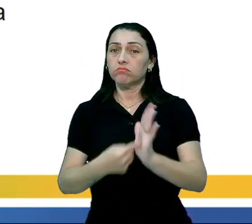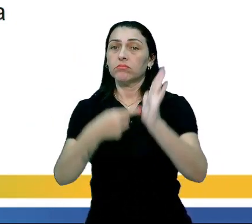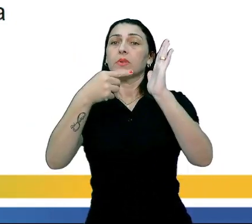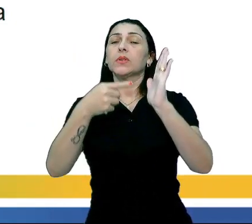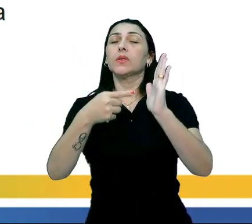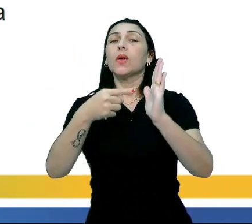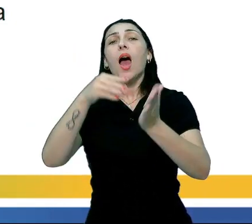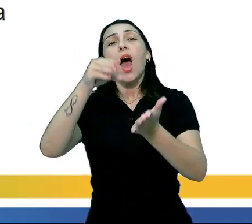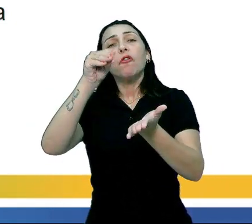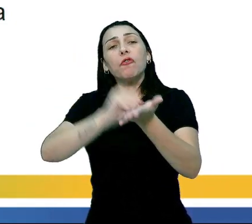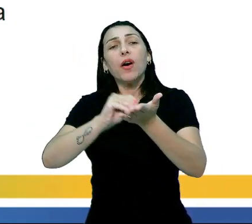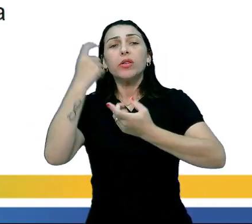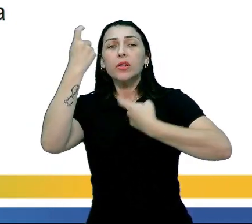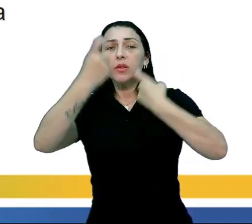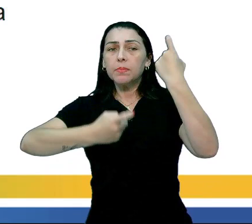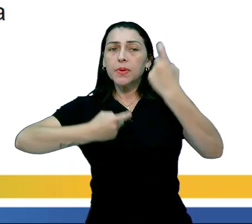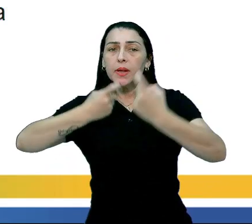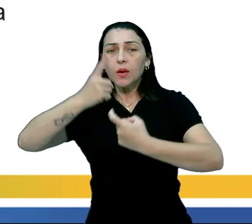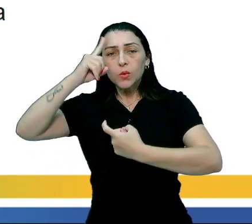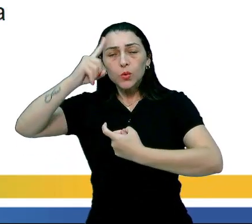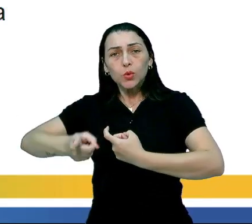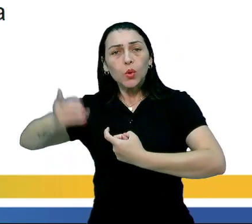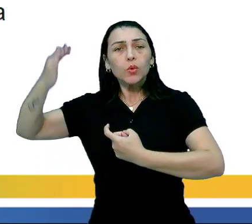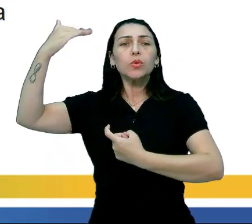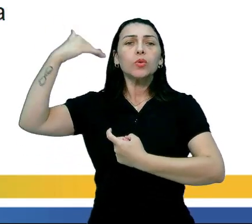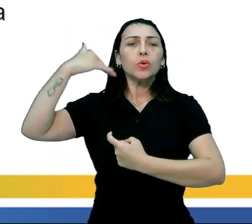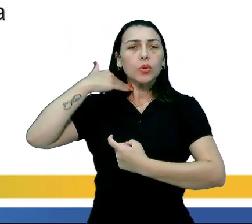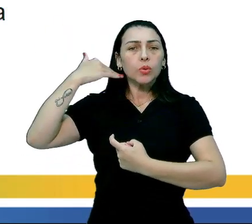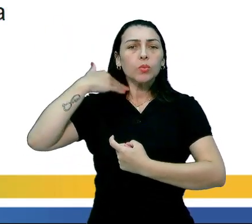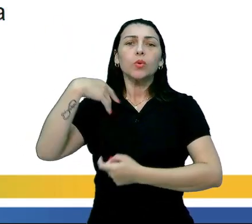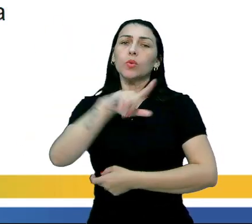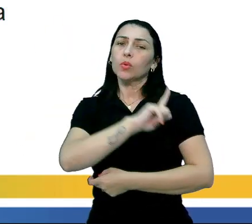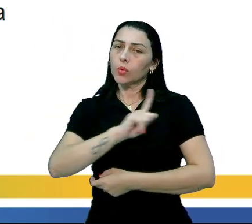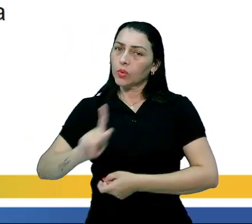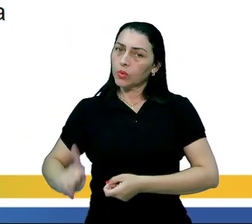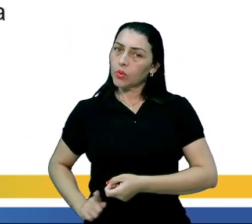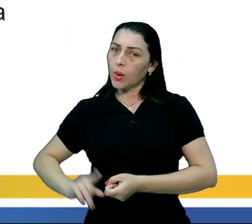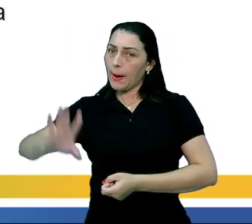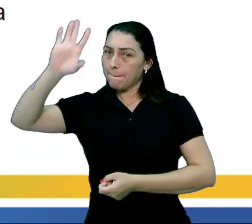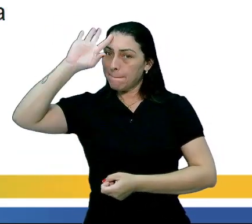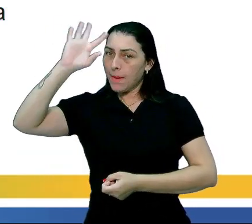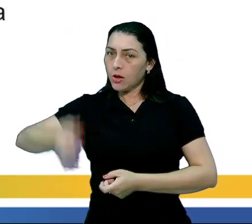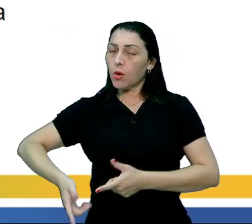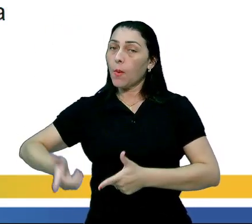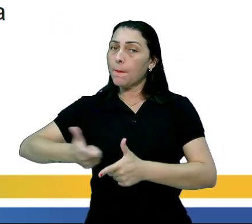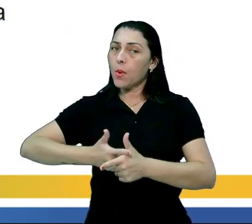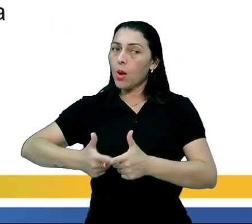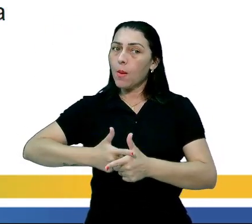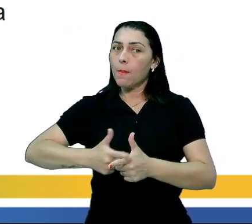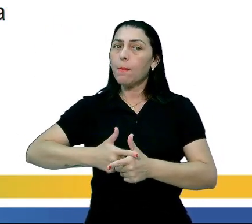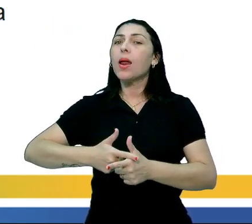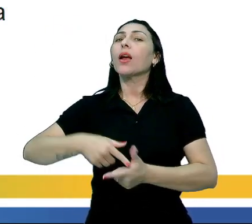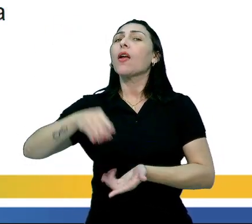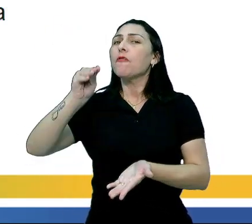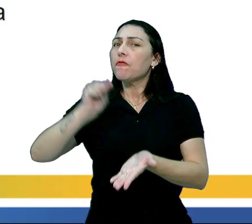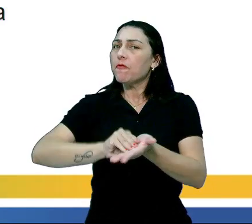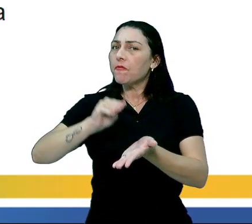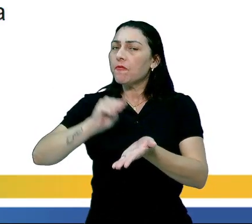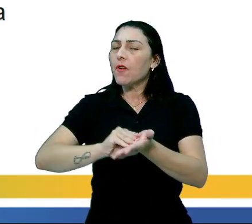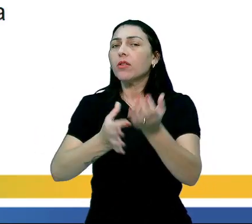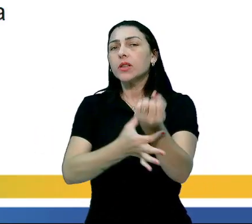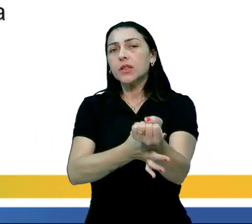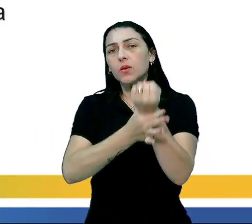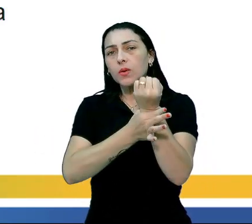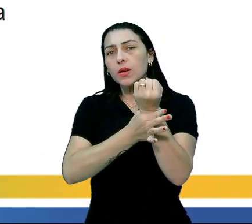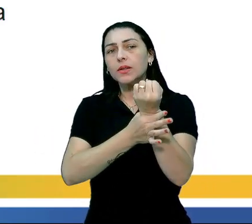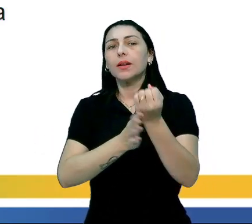quando se denuncia a insensibilidade dos banqueiros e dos governos para resolver o problema da